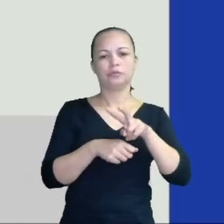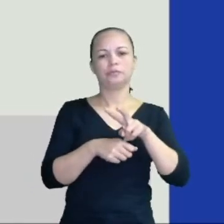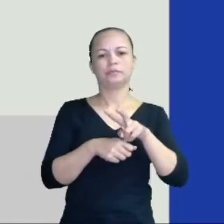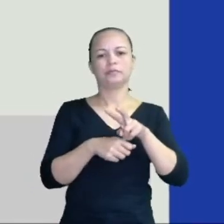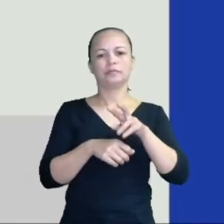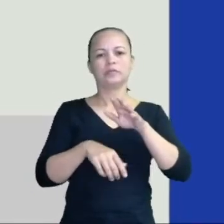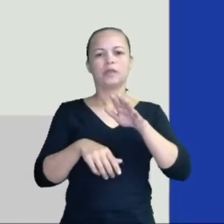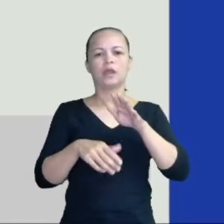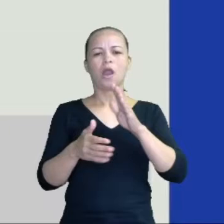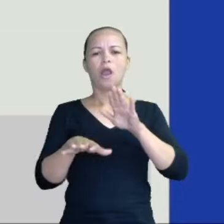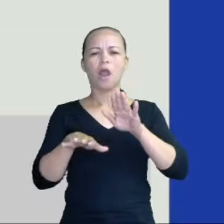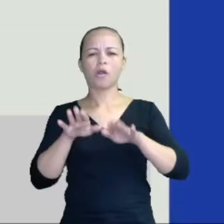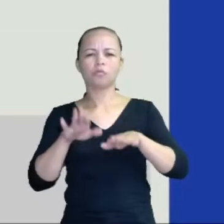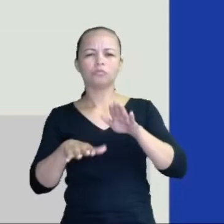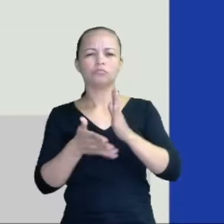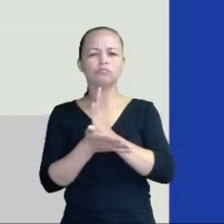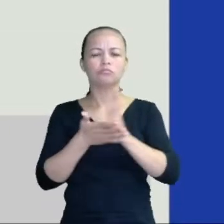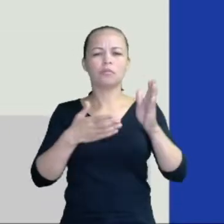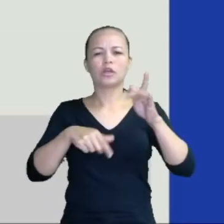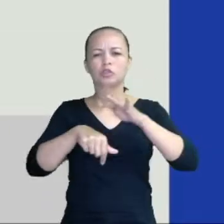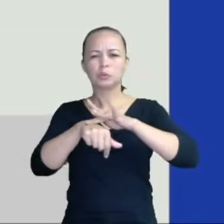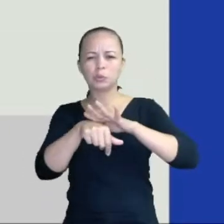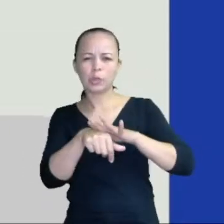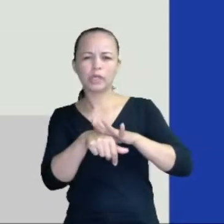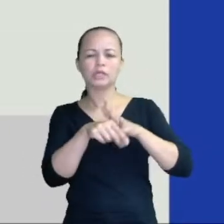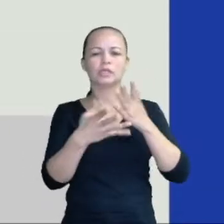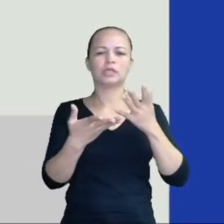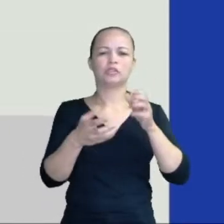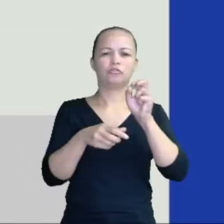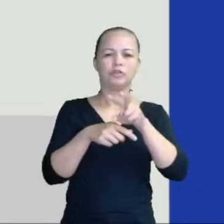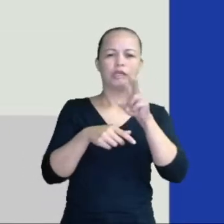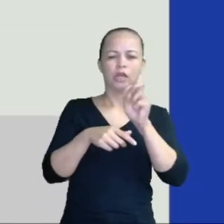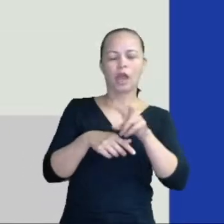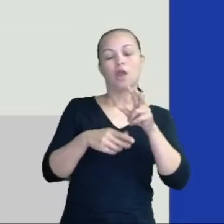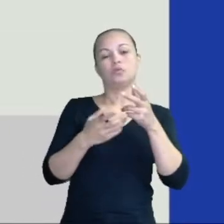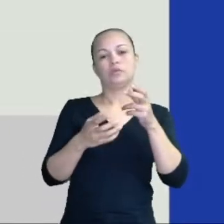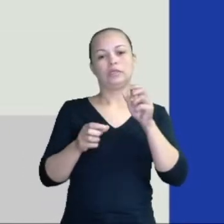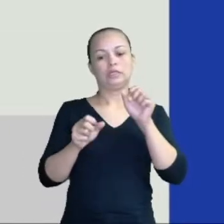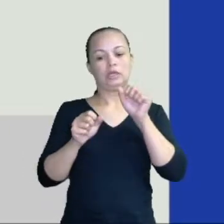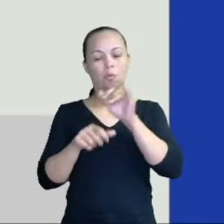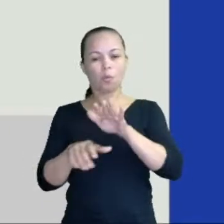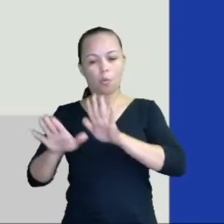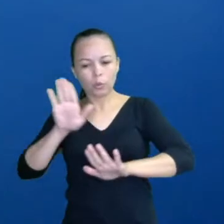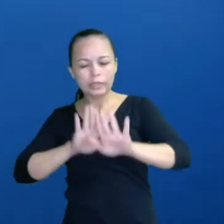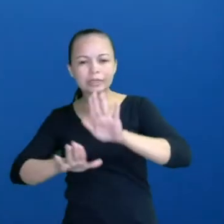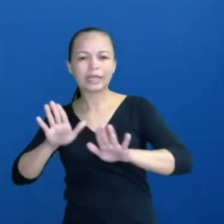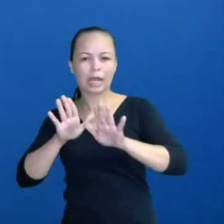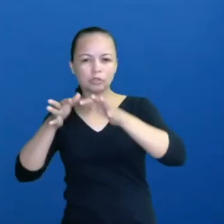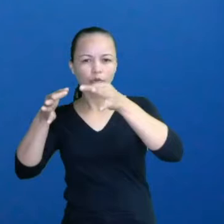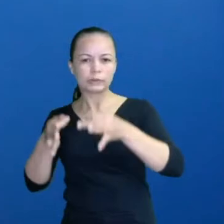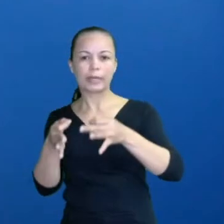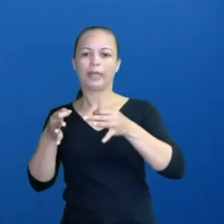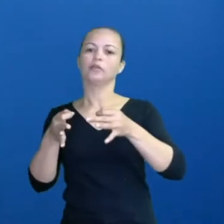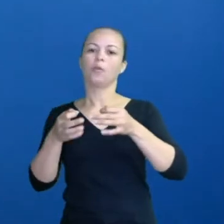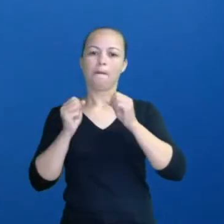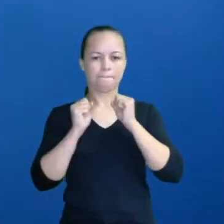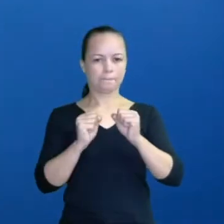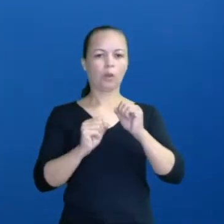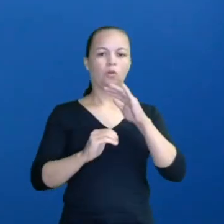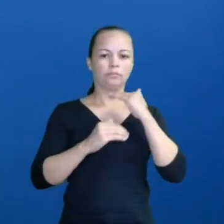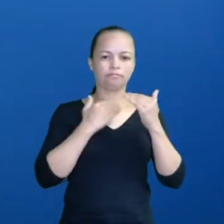das doenças virais, se não forem tratadas, podem levar o paciente ao óbito. Quero chamar a atenção para